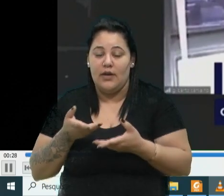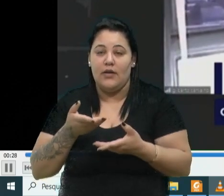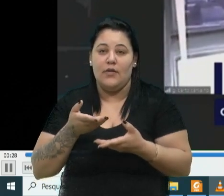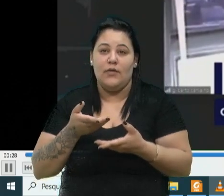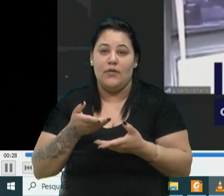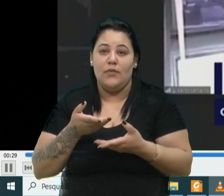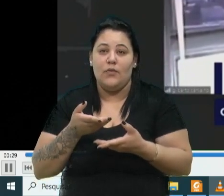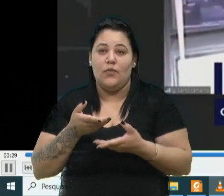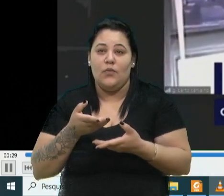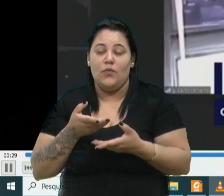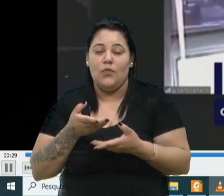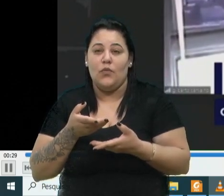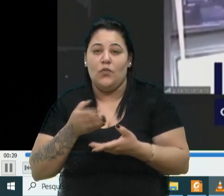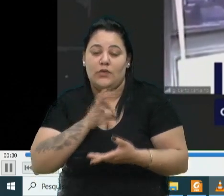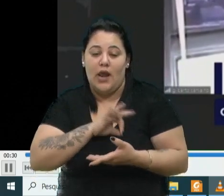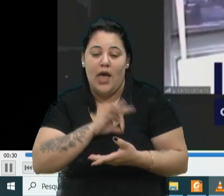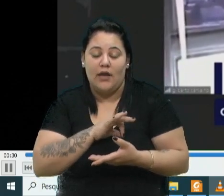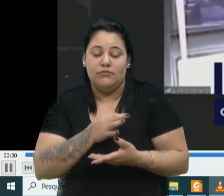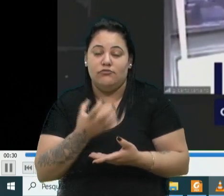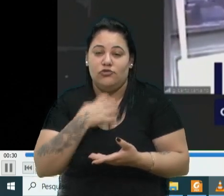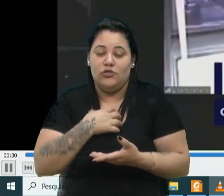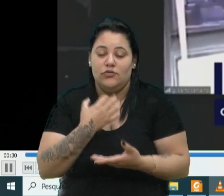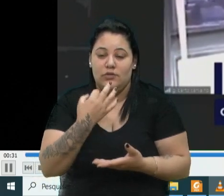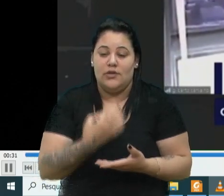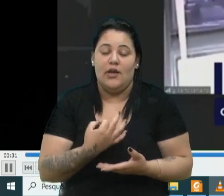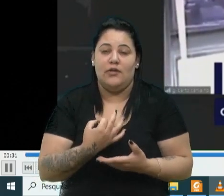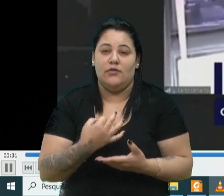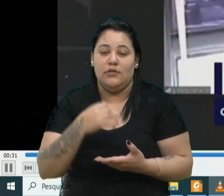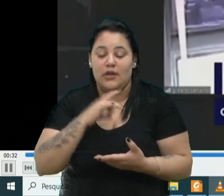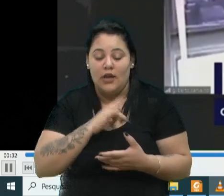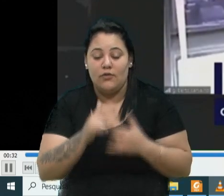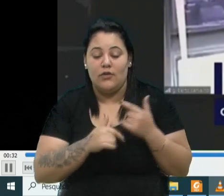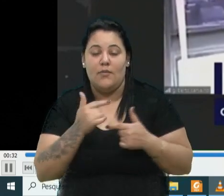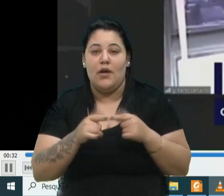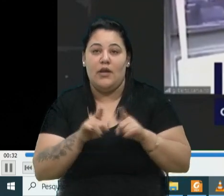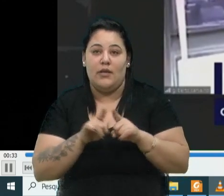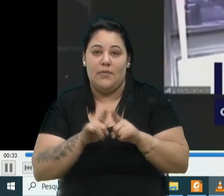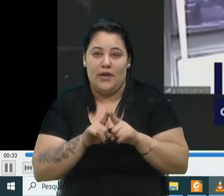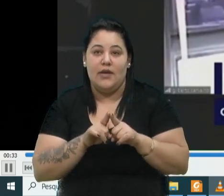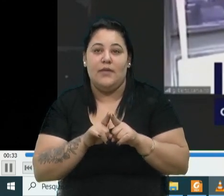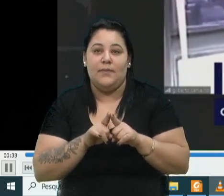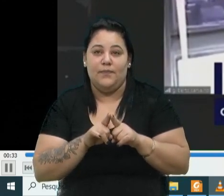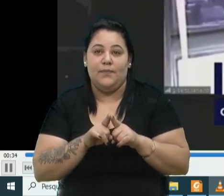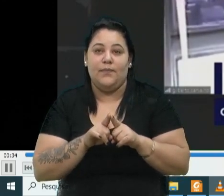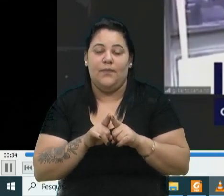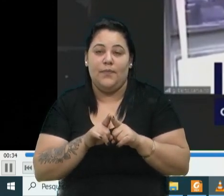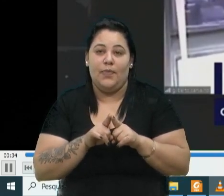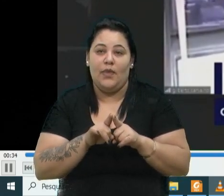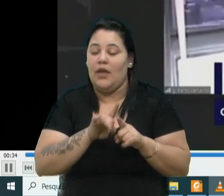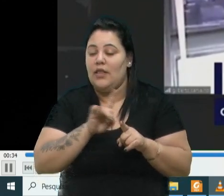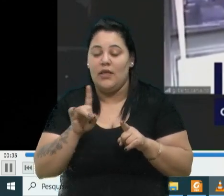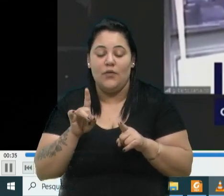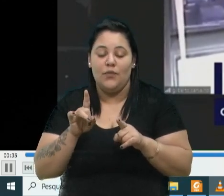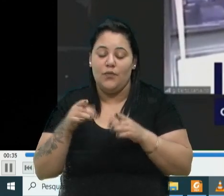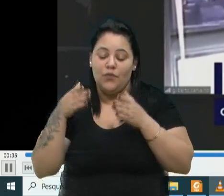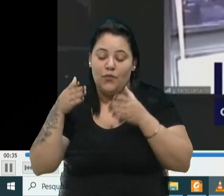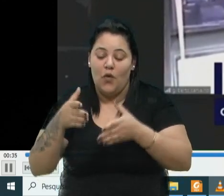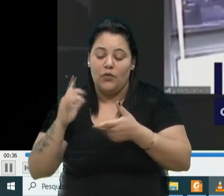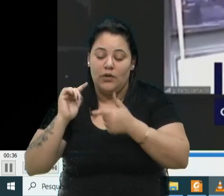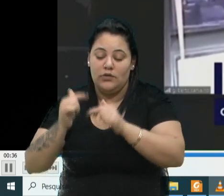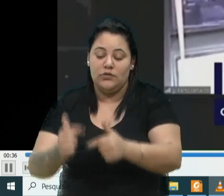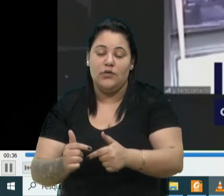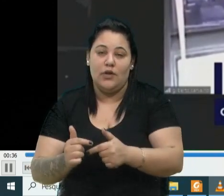tenham a sua renda, tenham o seu trabalho, no entanto, fugindo do esquema tradicional da